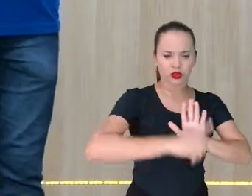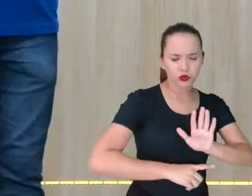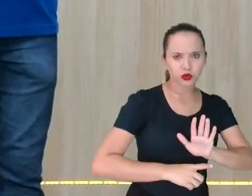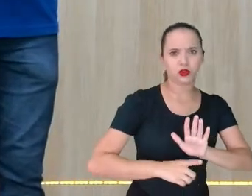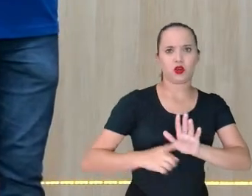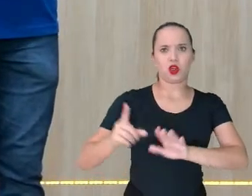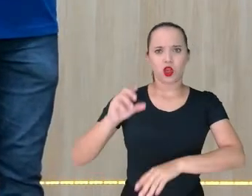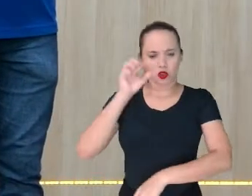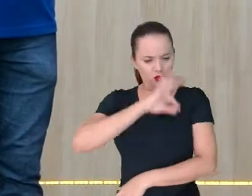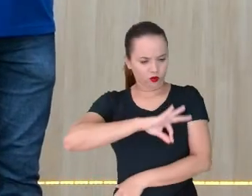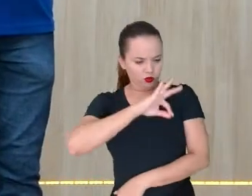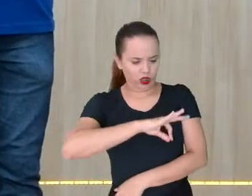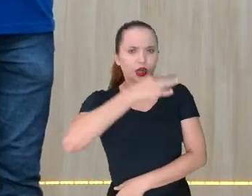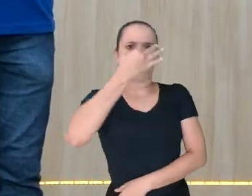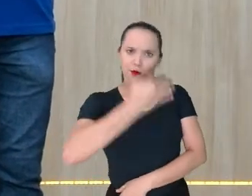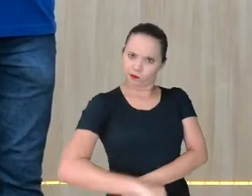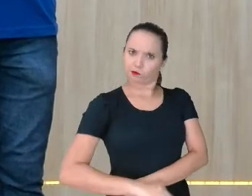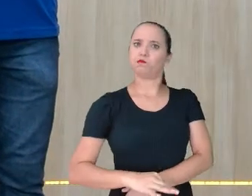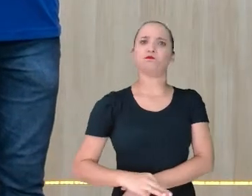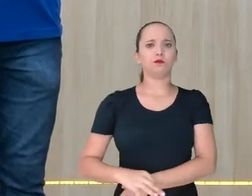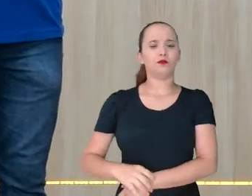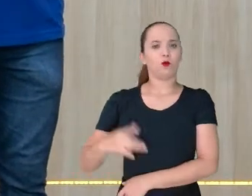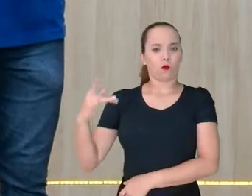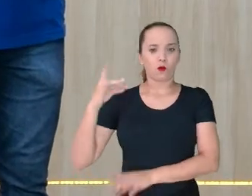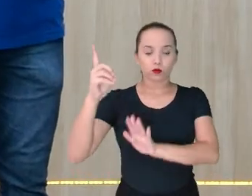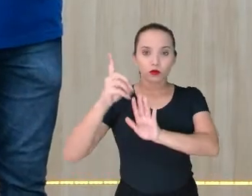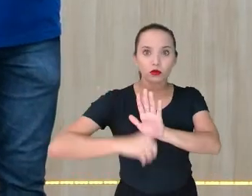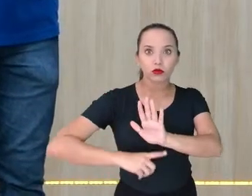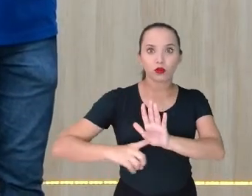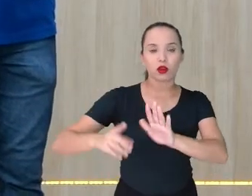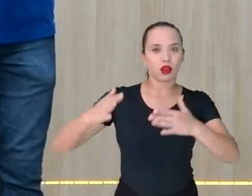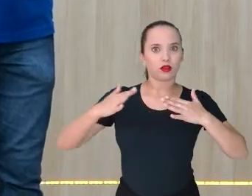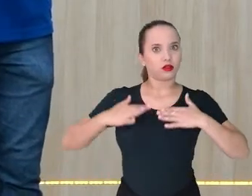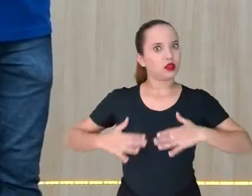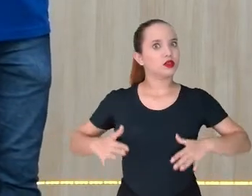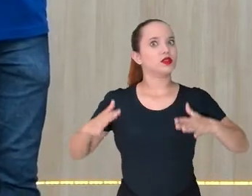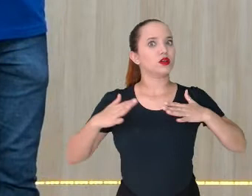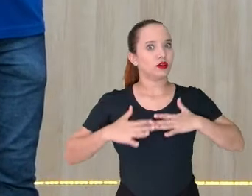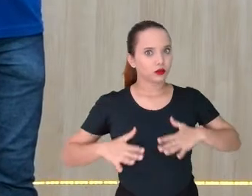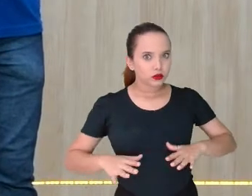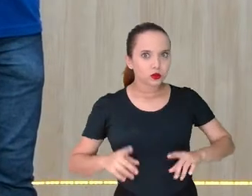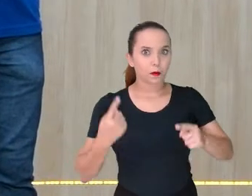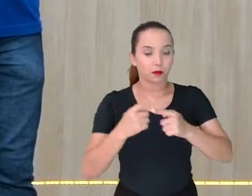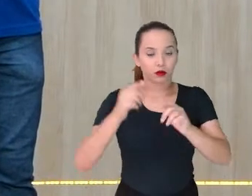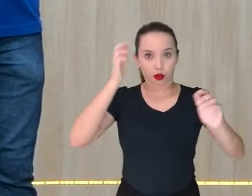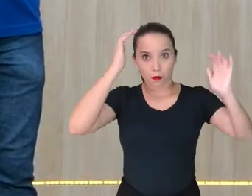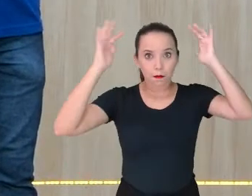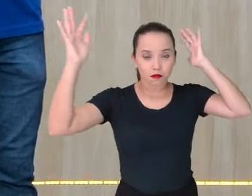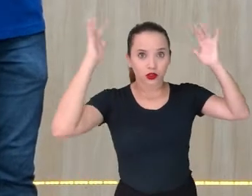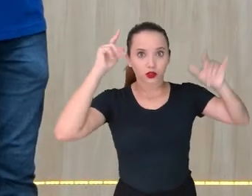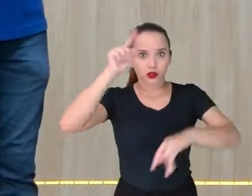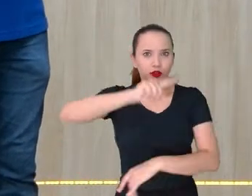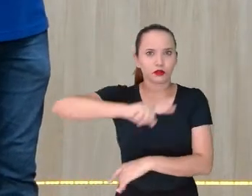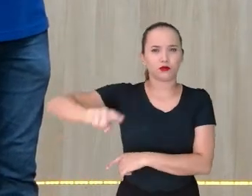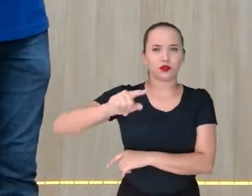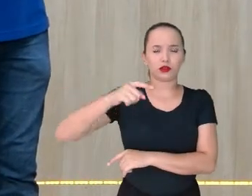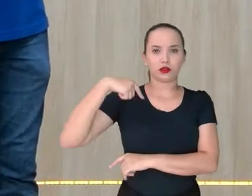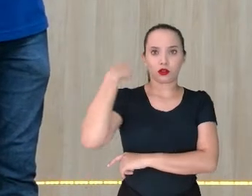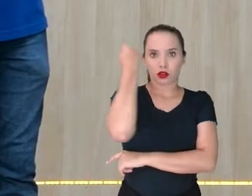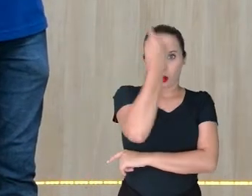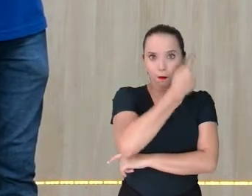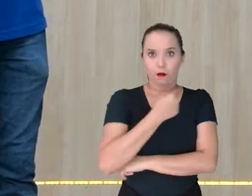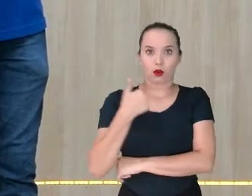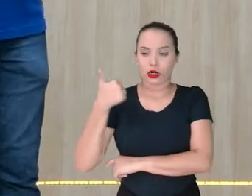salário justo, né? Ter direito ao repouso, né? Porque imagine você trabalhar 16 horas por